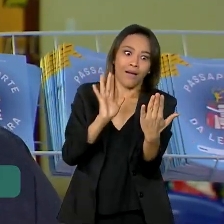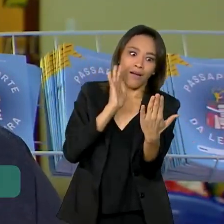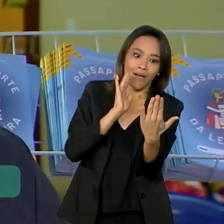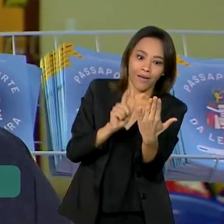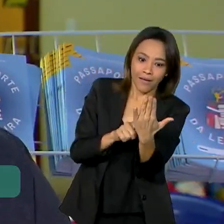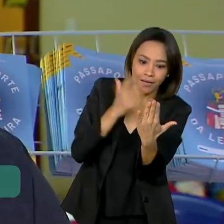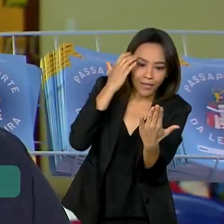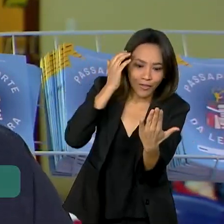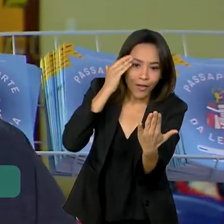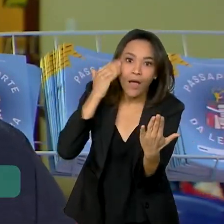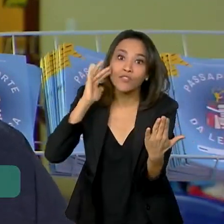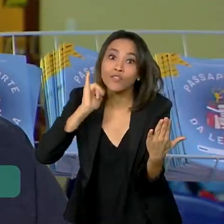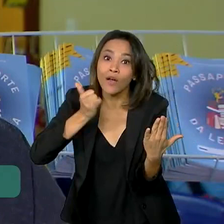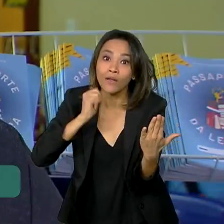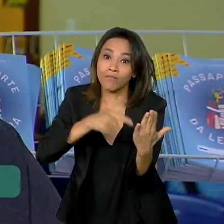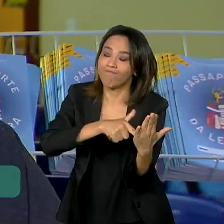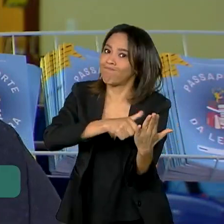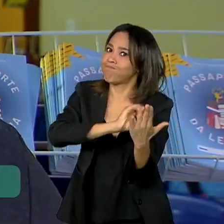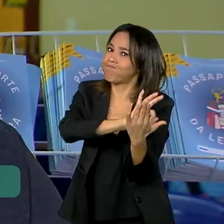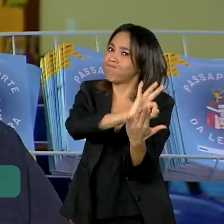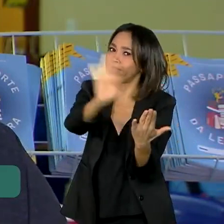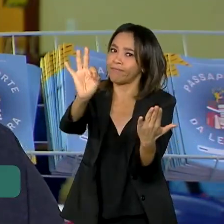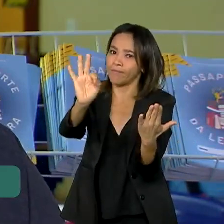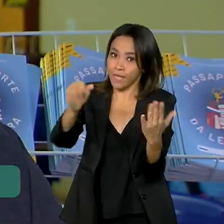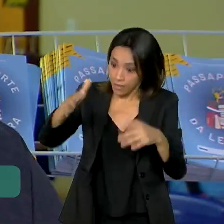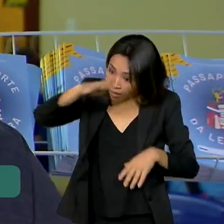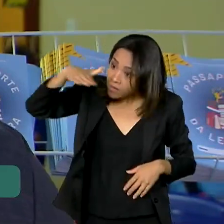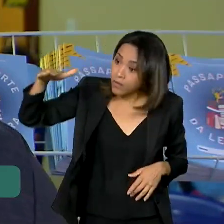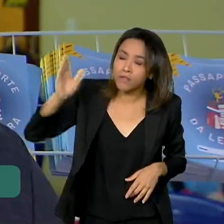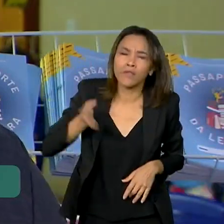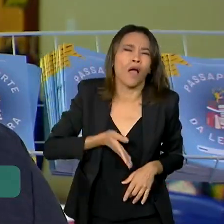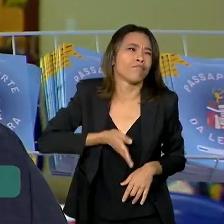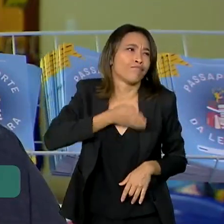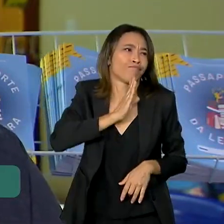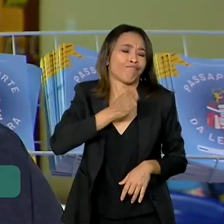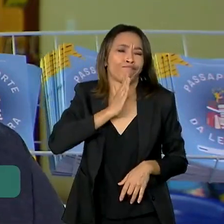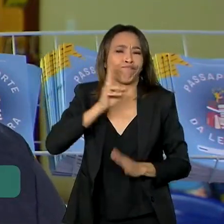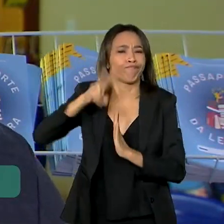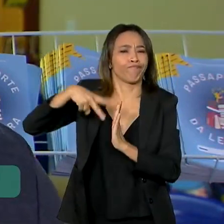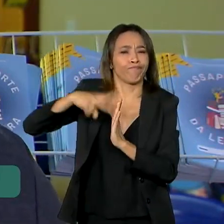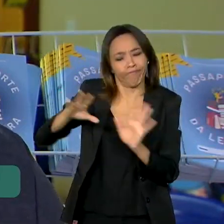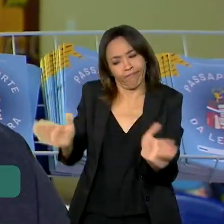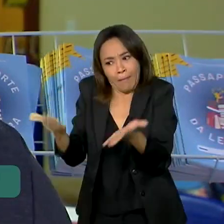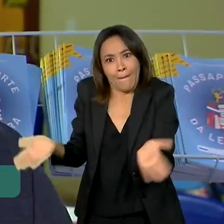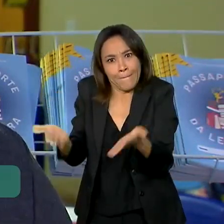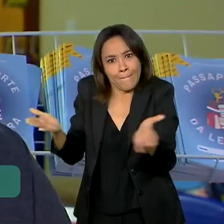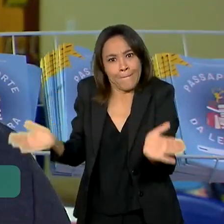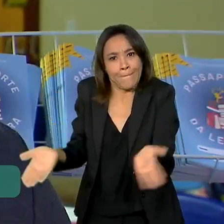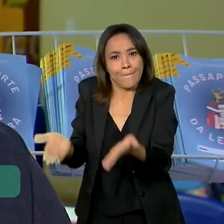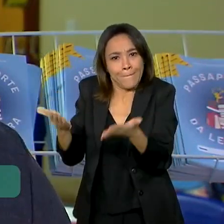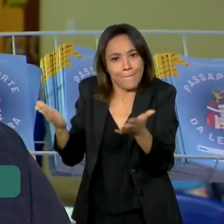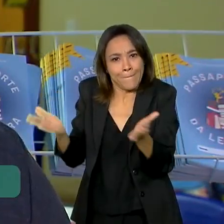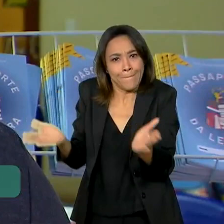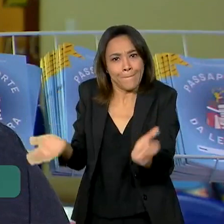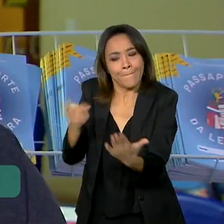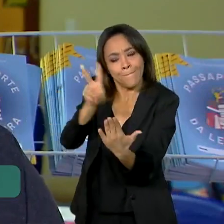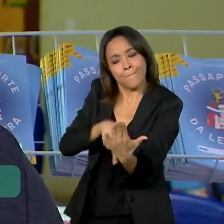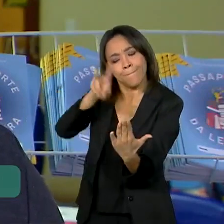né, uma história, e para as crianças que já conhecem a leitura e vão estimular cada vez mais a leitura